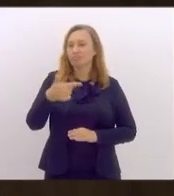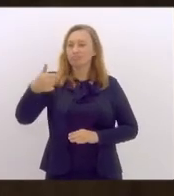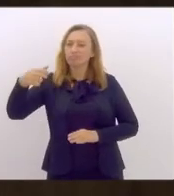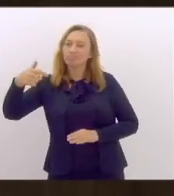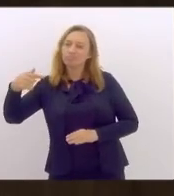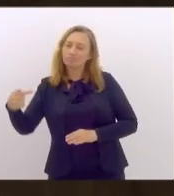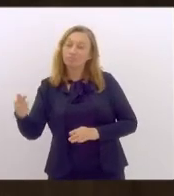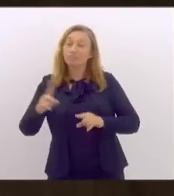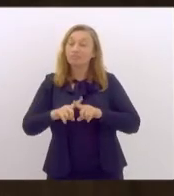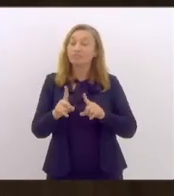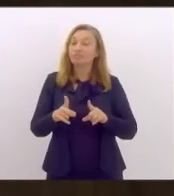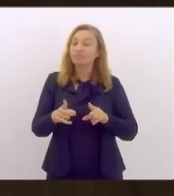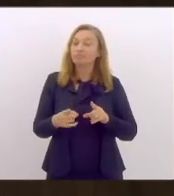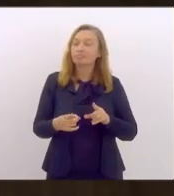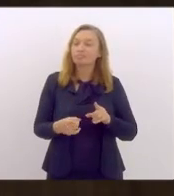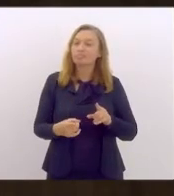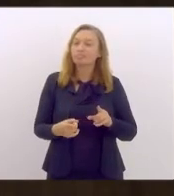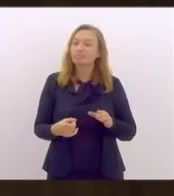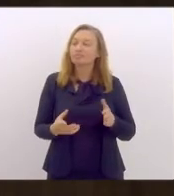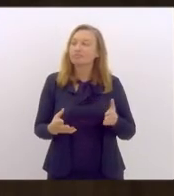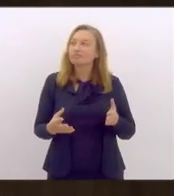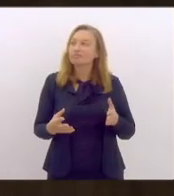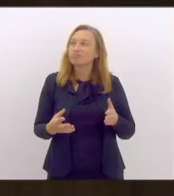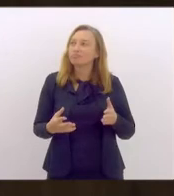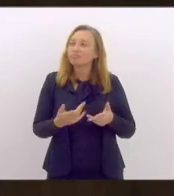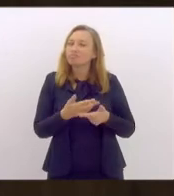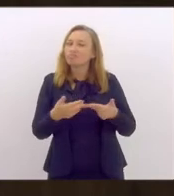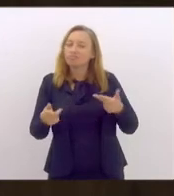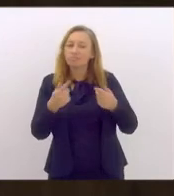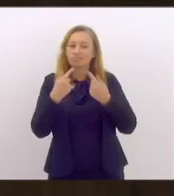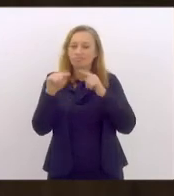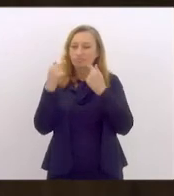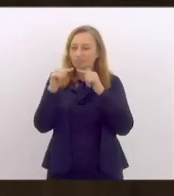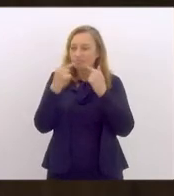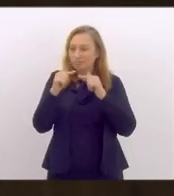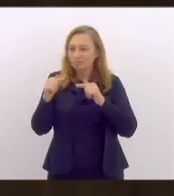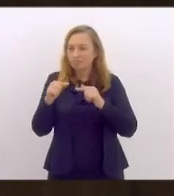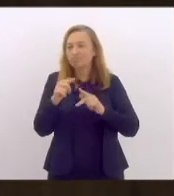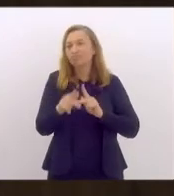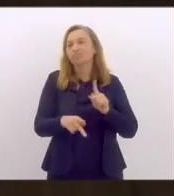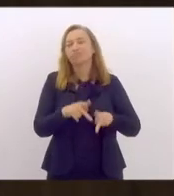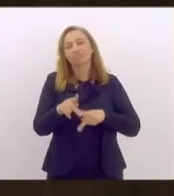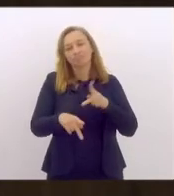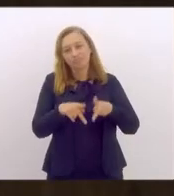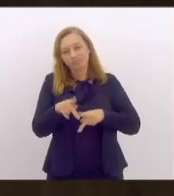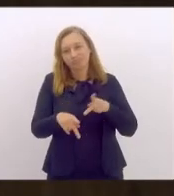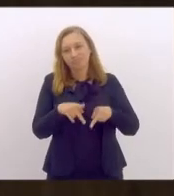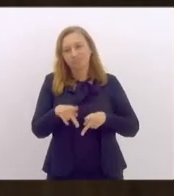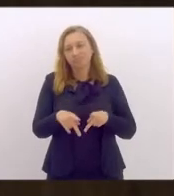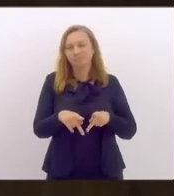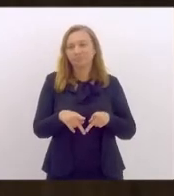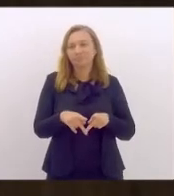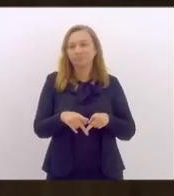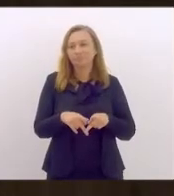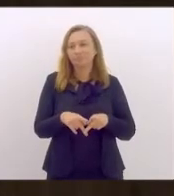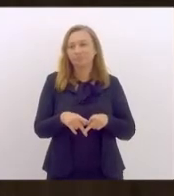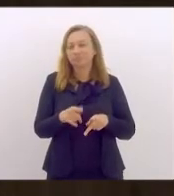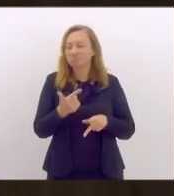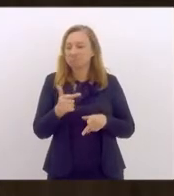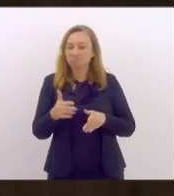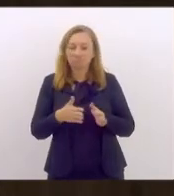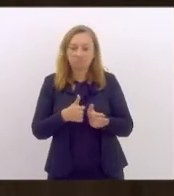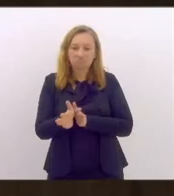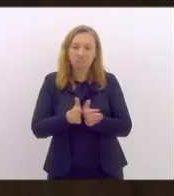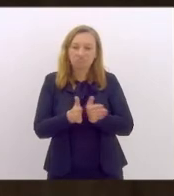ele é fruto de diversas reclamações da população que não tem acesso